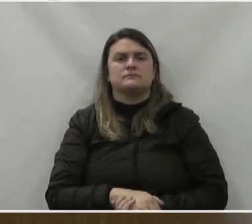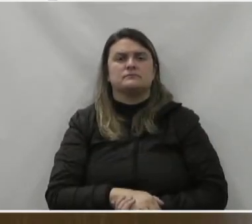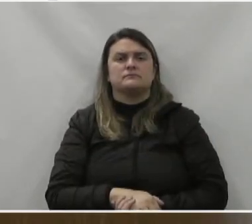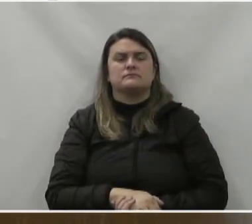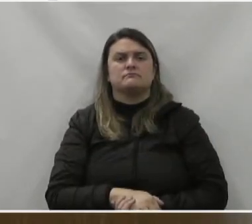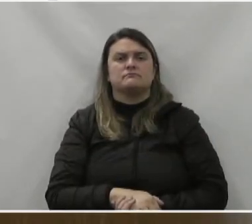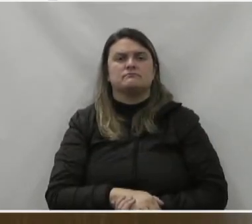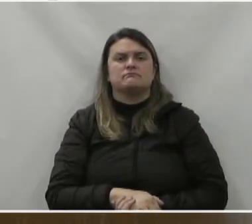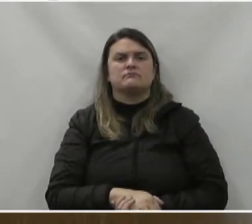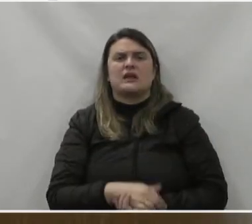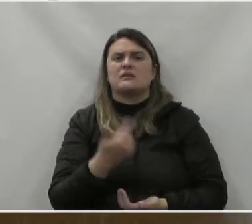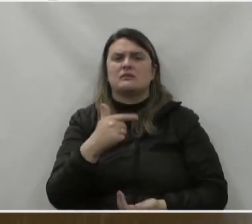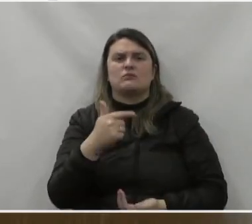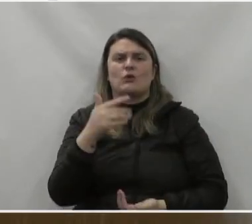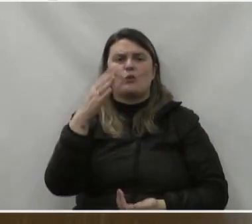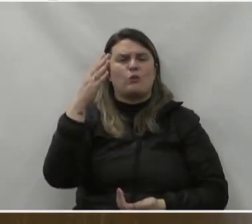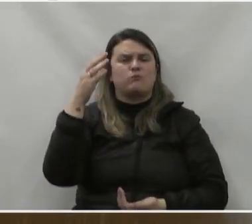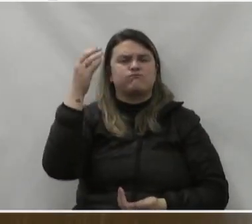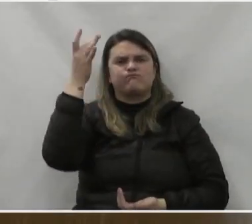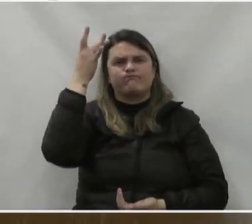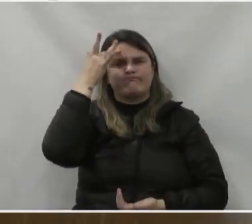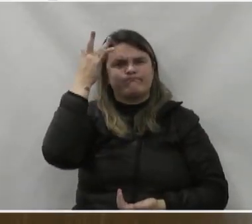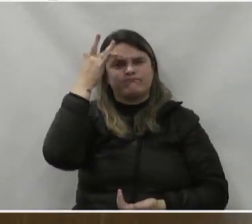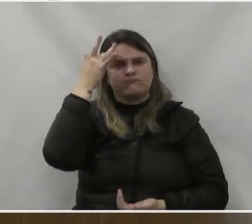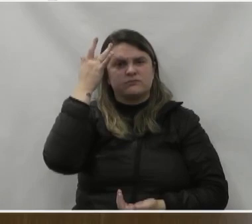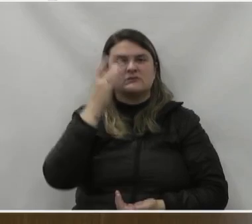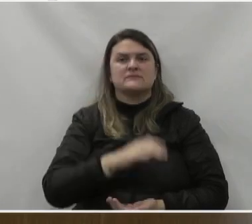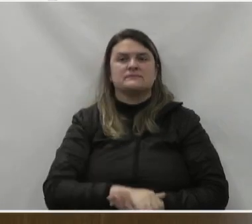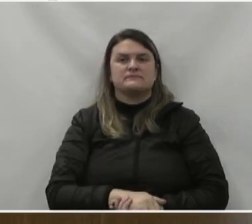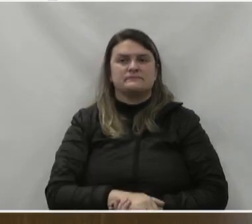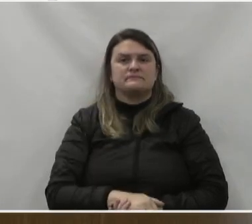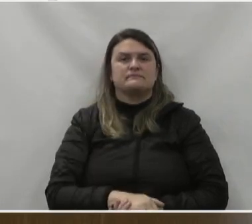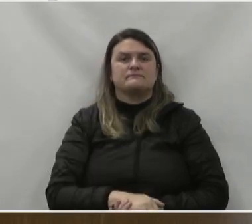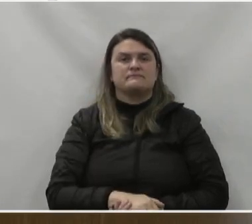É uma ignorância tremenda, viu, meus amigos?